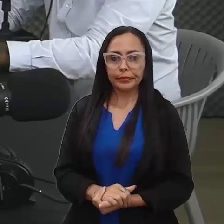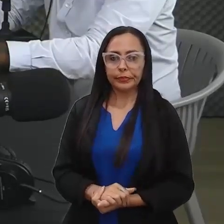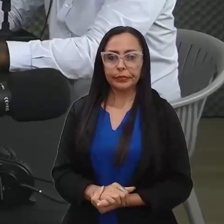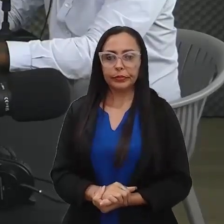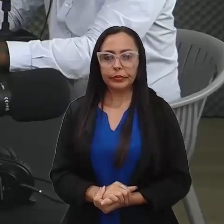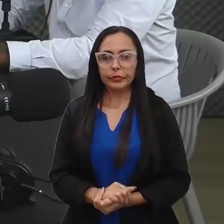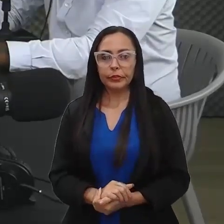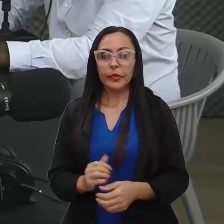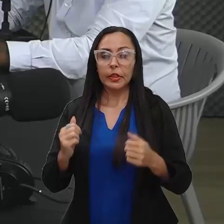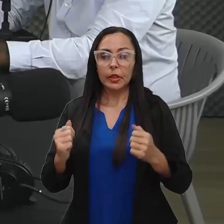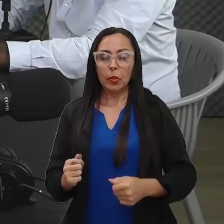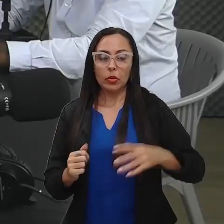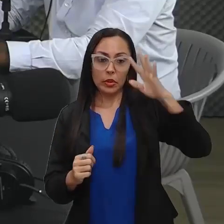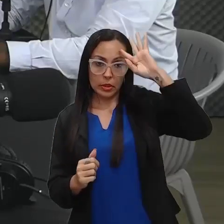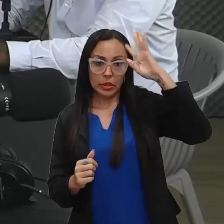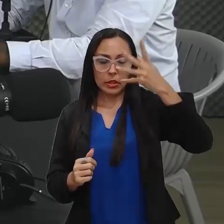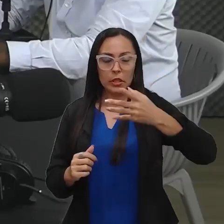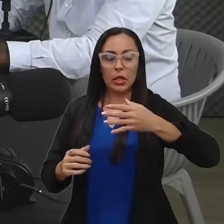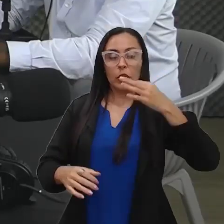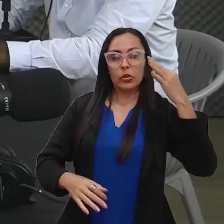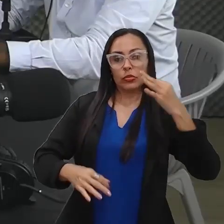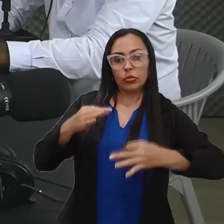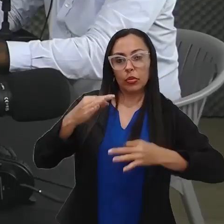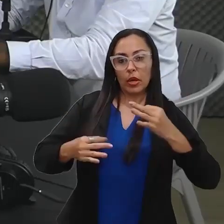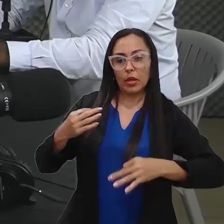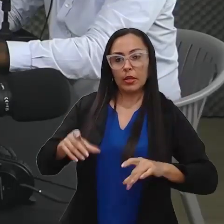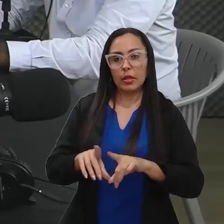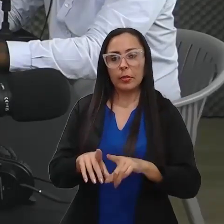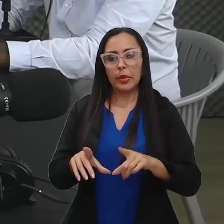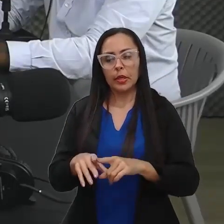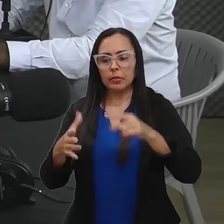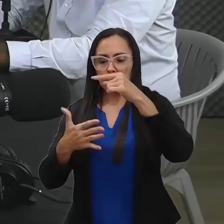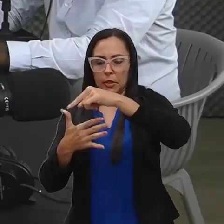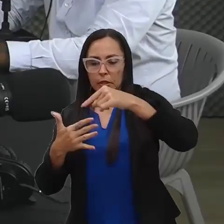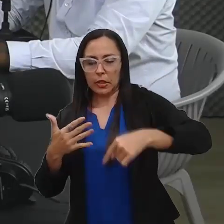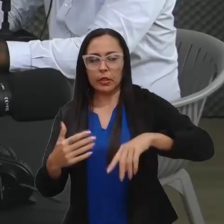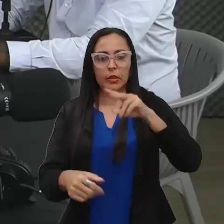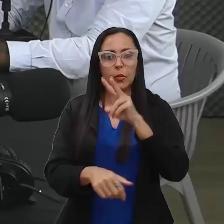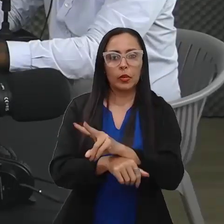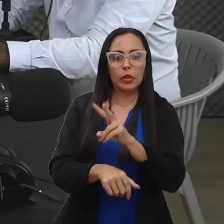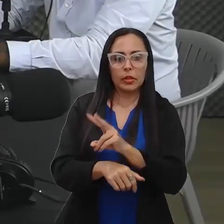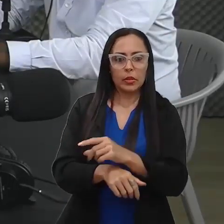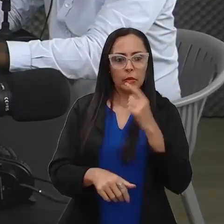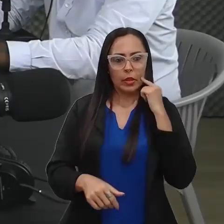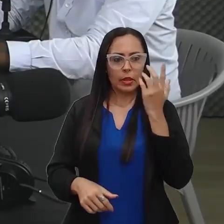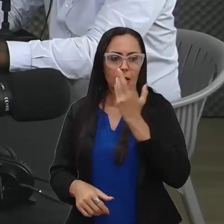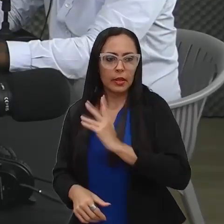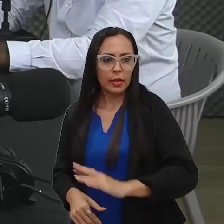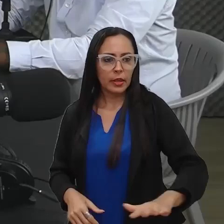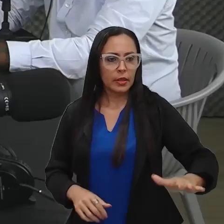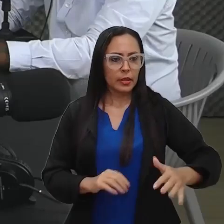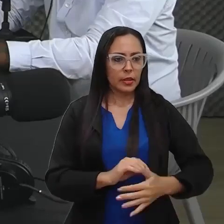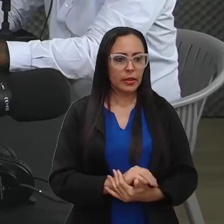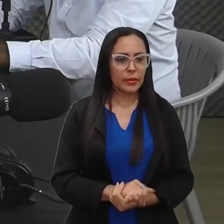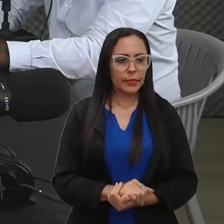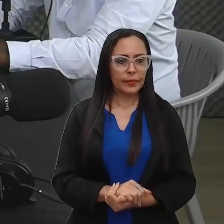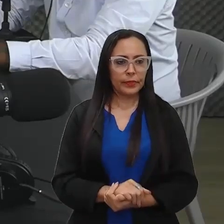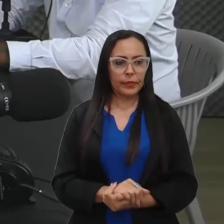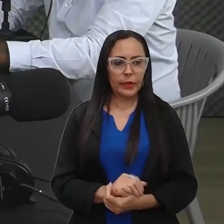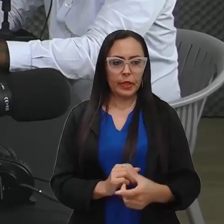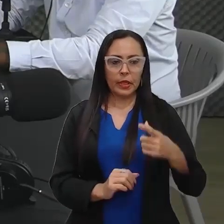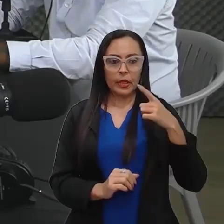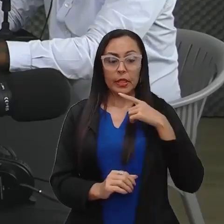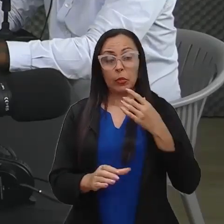possa decidir, julgar e aplicar, inclusive, medidas de proteção para aquela criança ou adolescente. Temos o